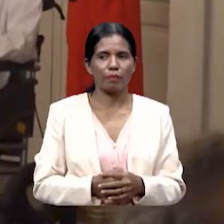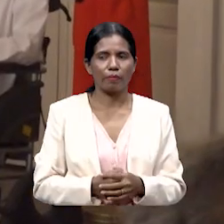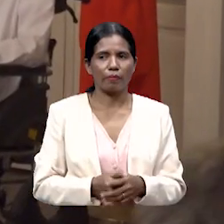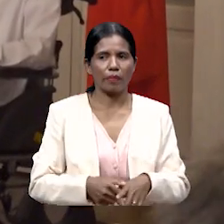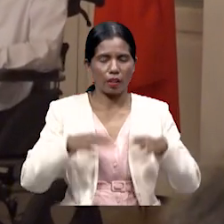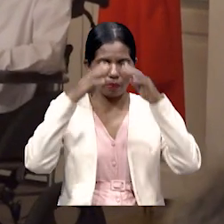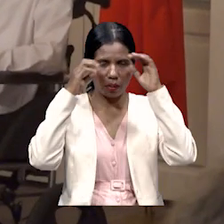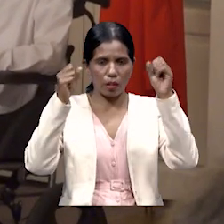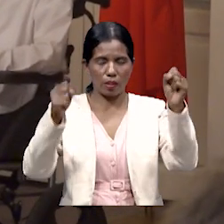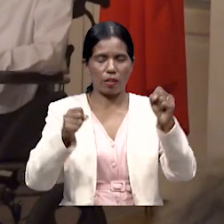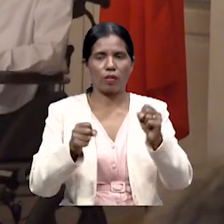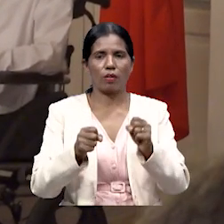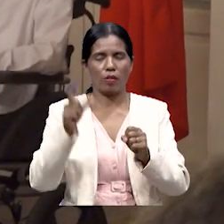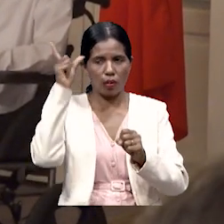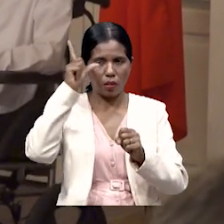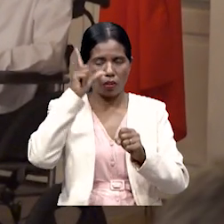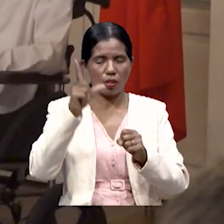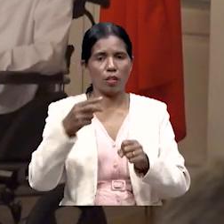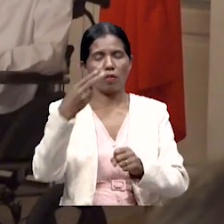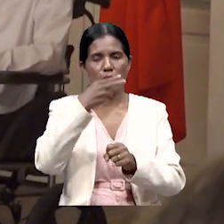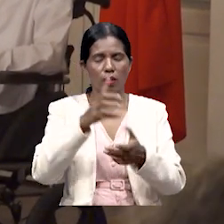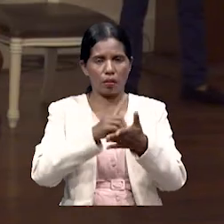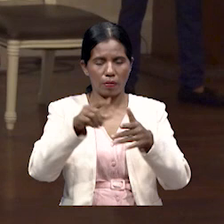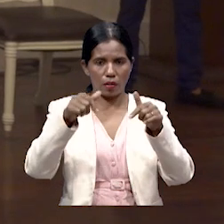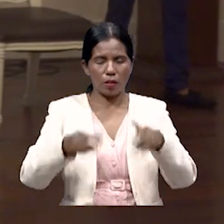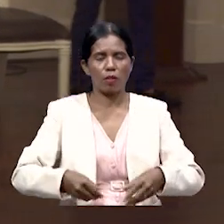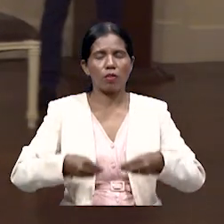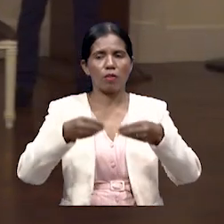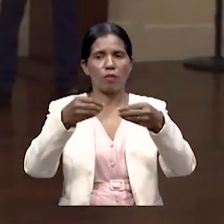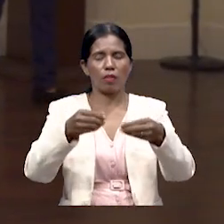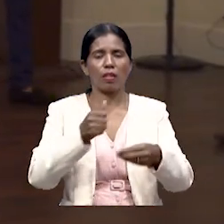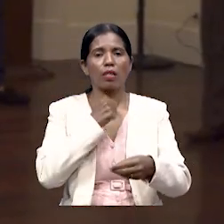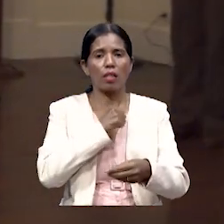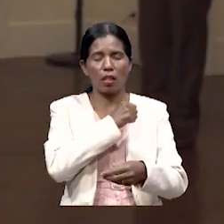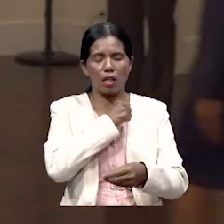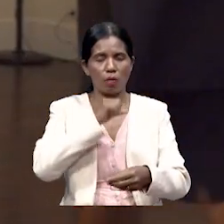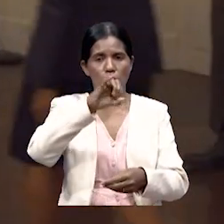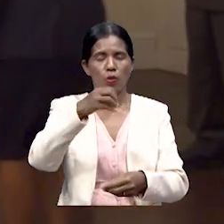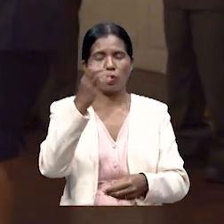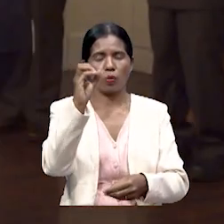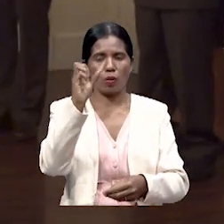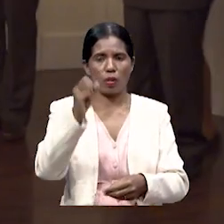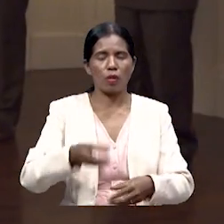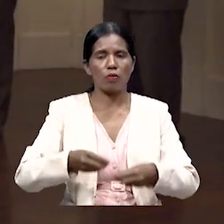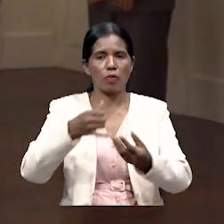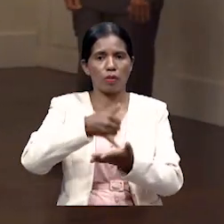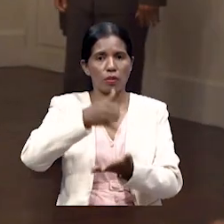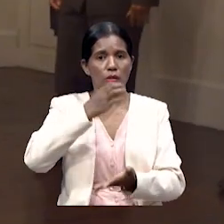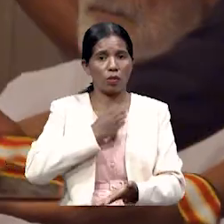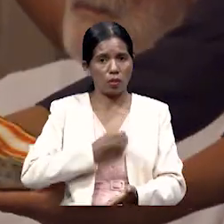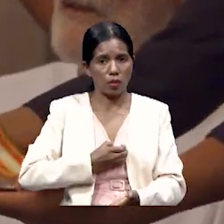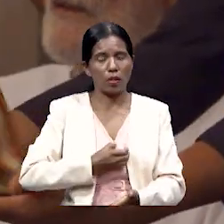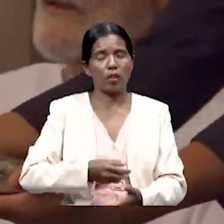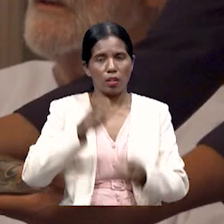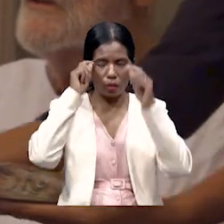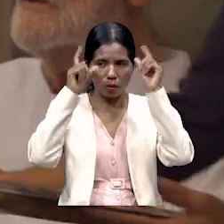Presidente Republika Francisco Guterres Luolo ia kuarta semana ne condecora Padre João Filgueiras ho grau kolar Orden Timor-Leste. Condecoração